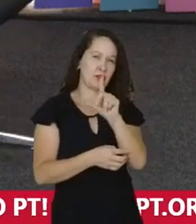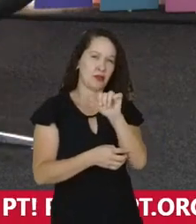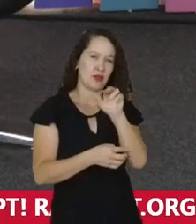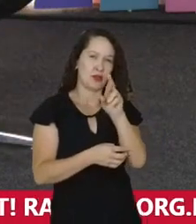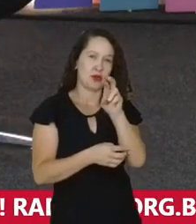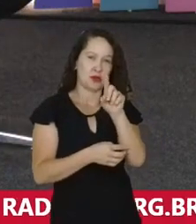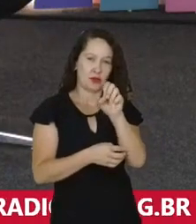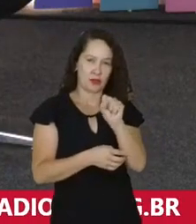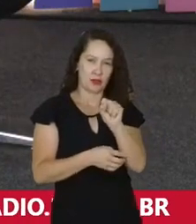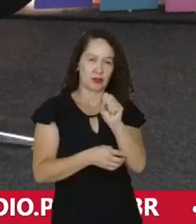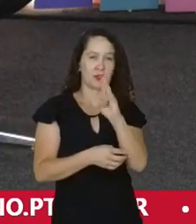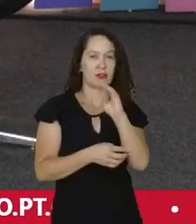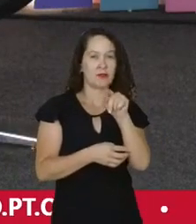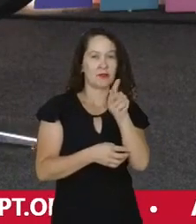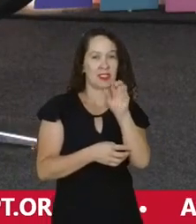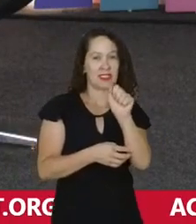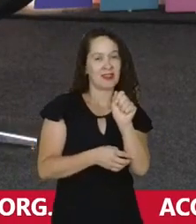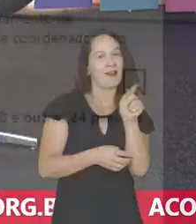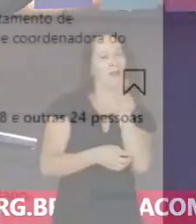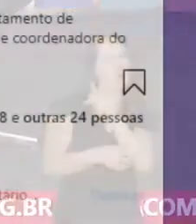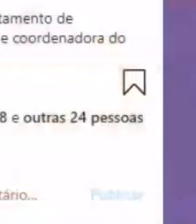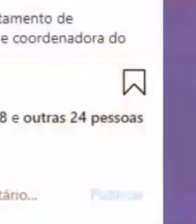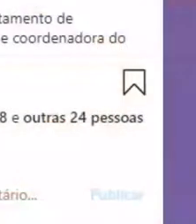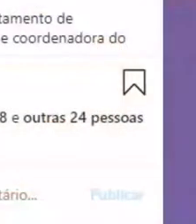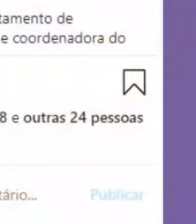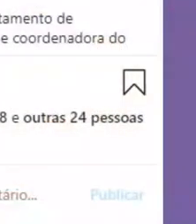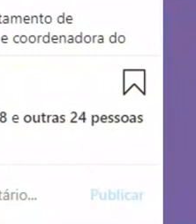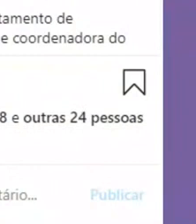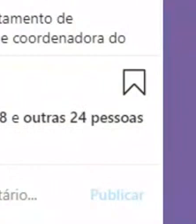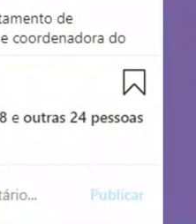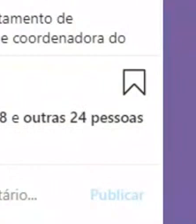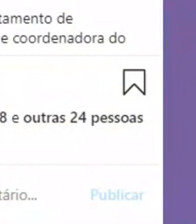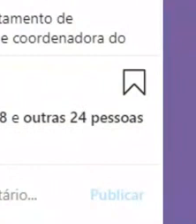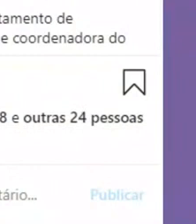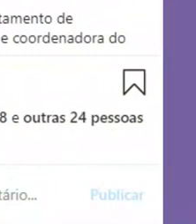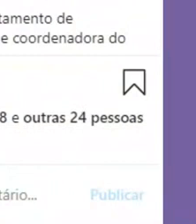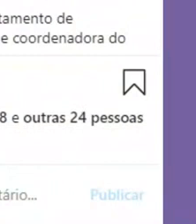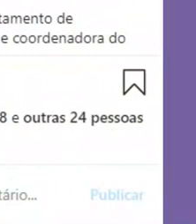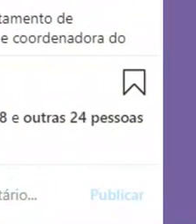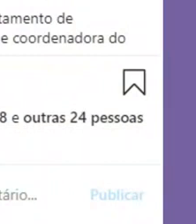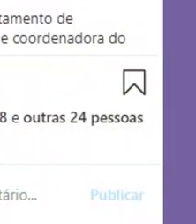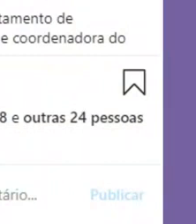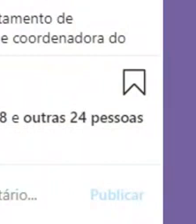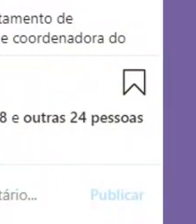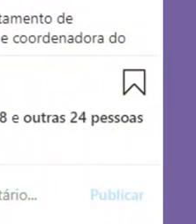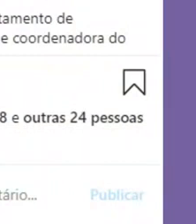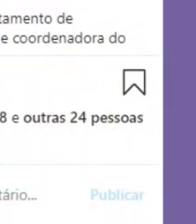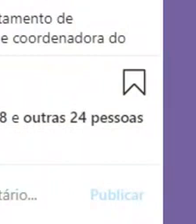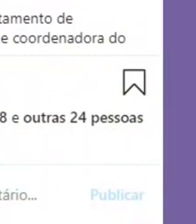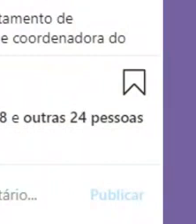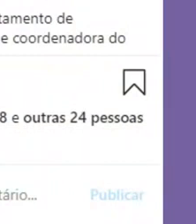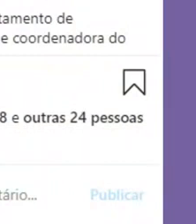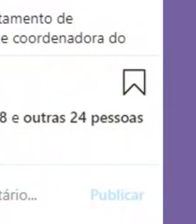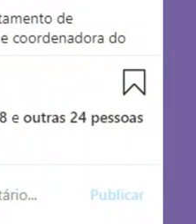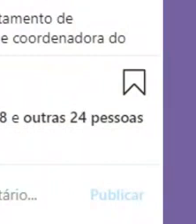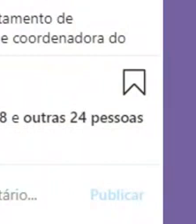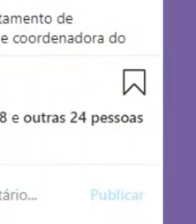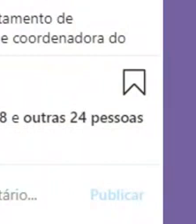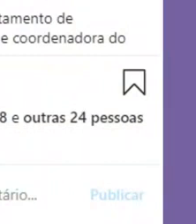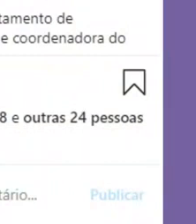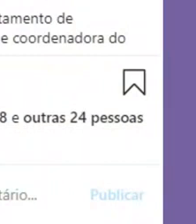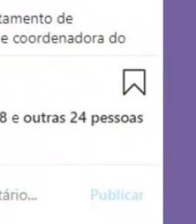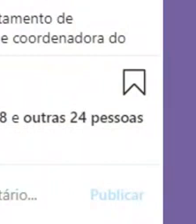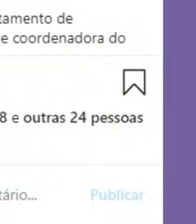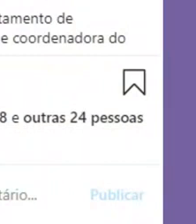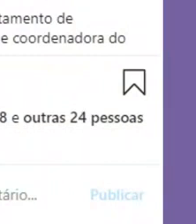Bandeira. Ela, que foi docente no Departamento de Sociologia da UNB, coordenadora do Núcleo de Estudos e Pesquisa da Mulher, foi